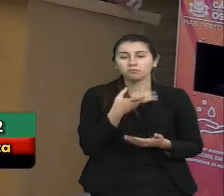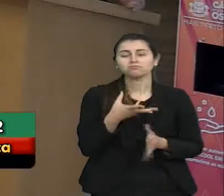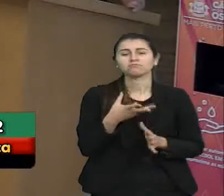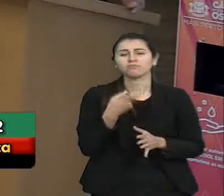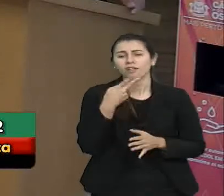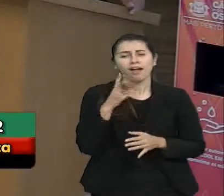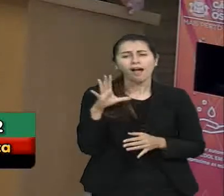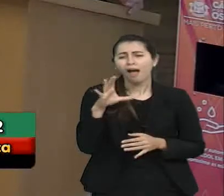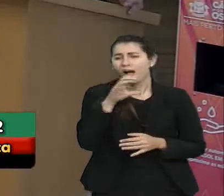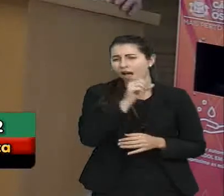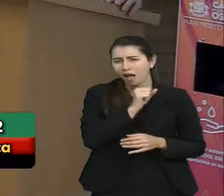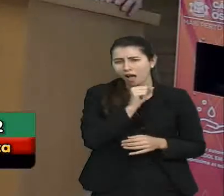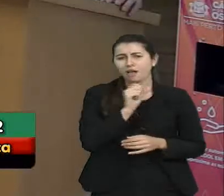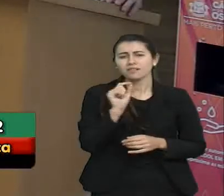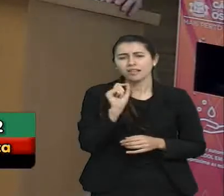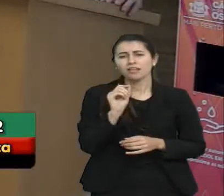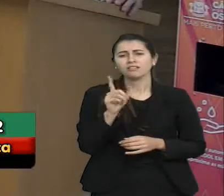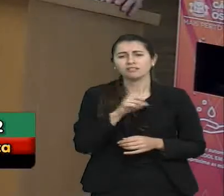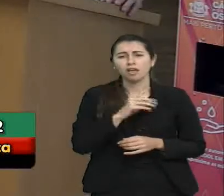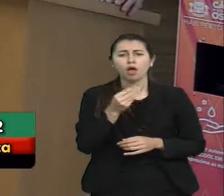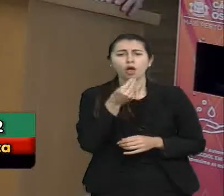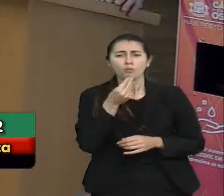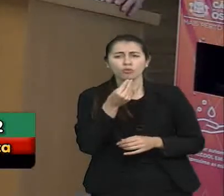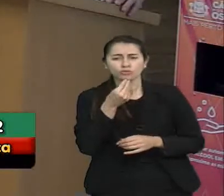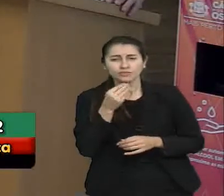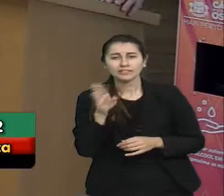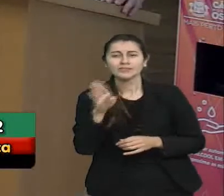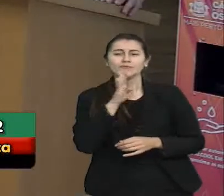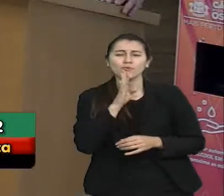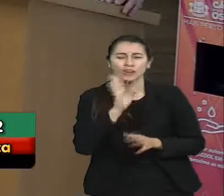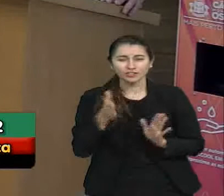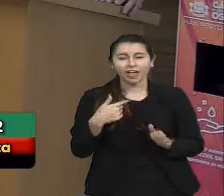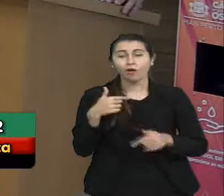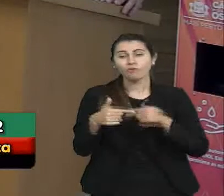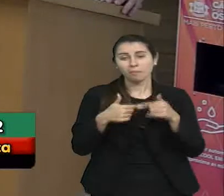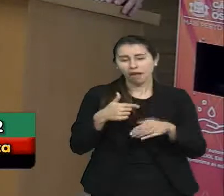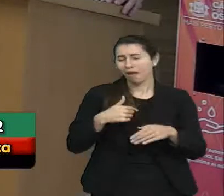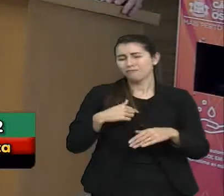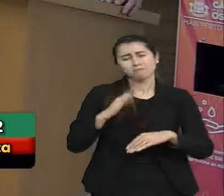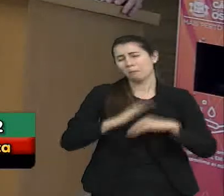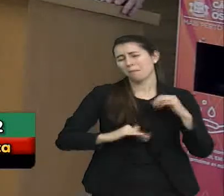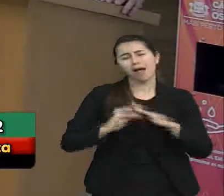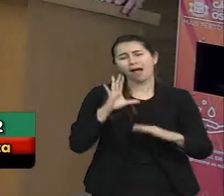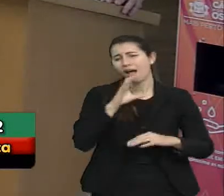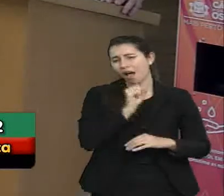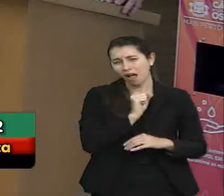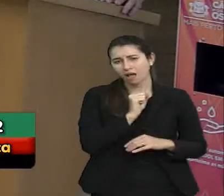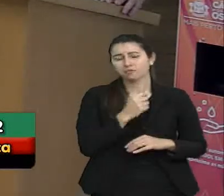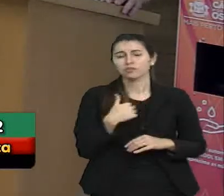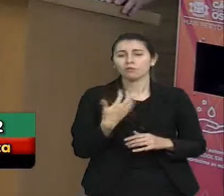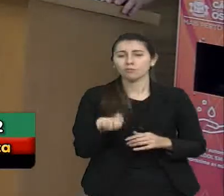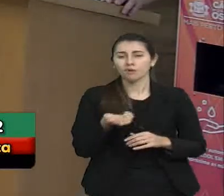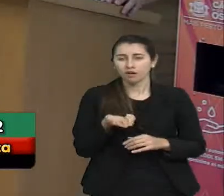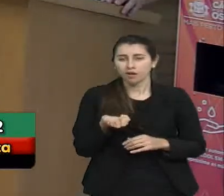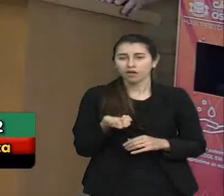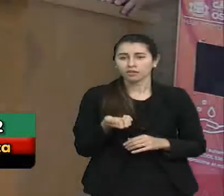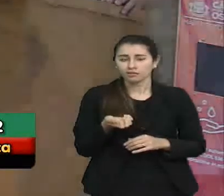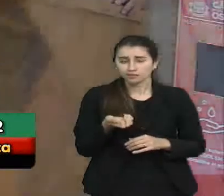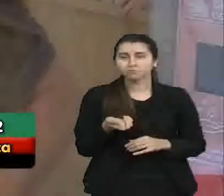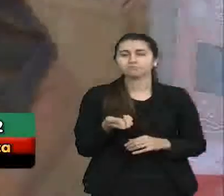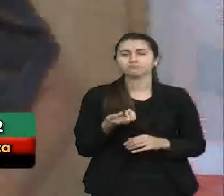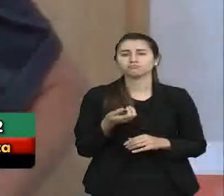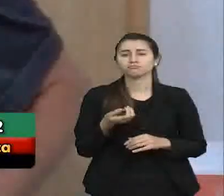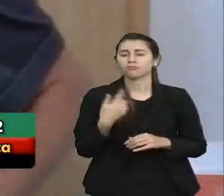para aqueles que já tiveram a oportunidade de trabalhar comigo, sabe que eu sou muito prático em algumas situações. Então, assim, já coloco desde já a Ordem dos Advogados do